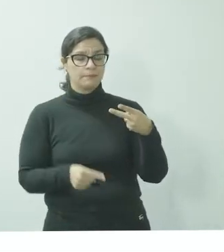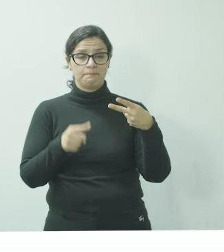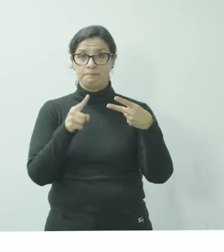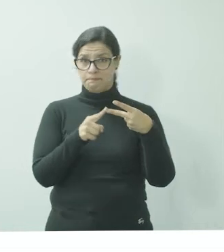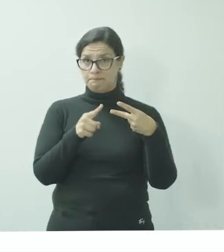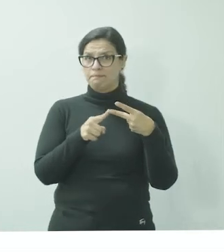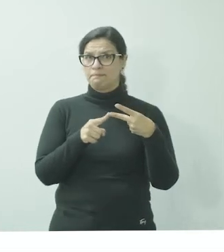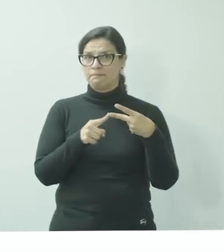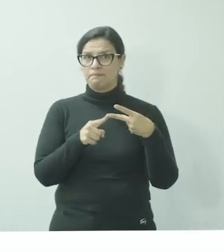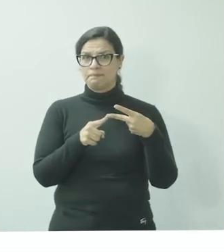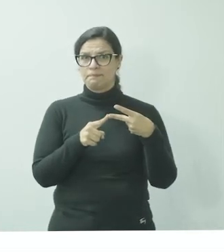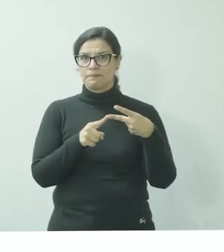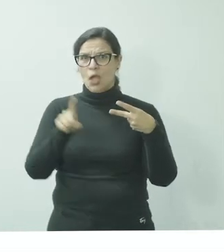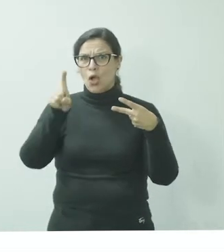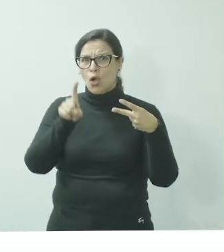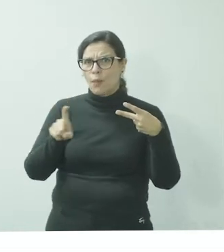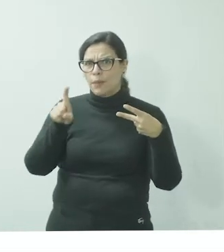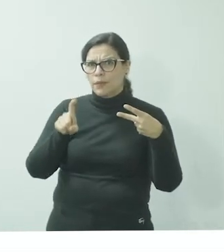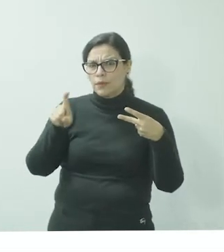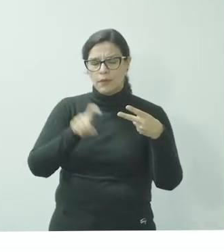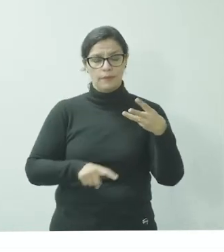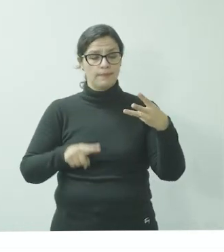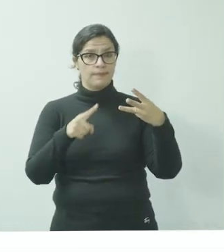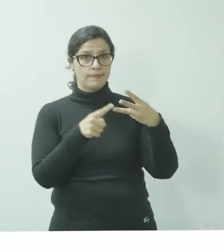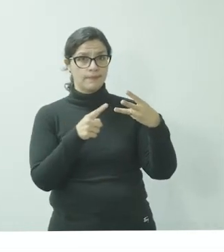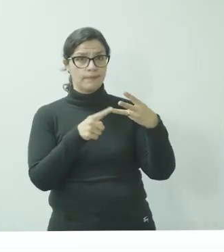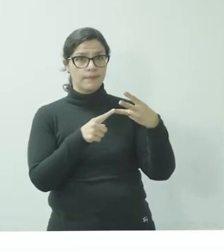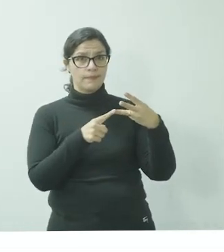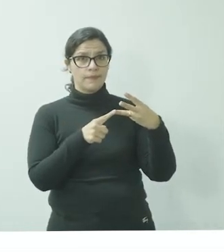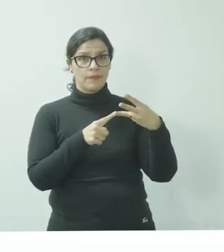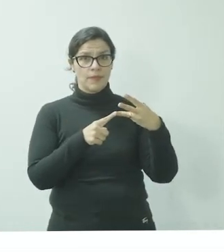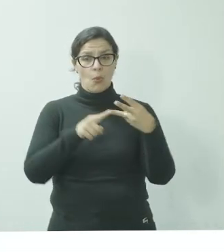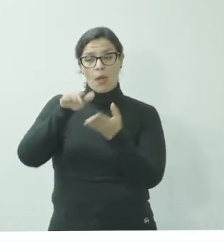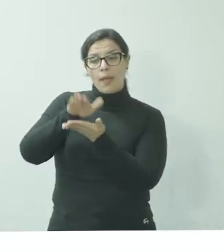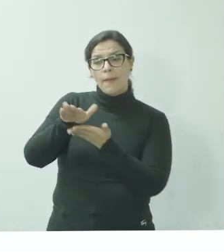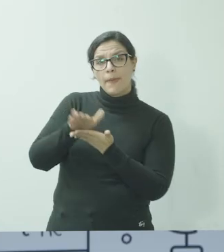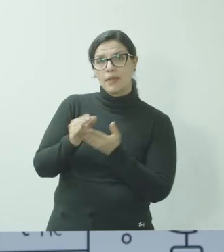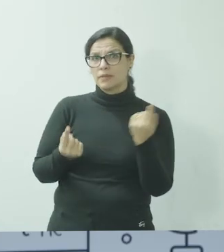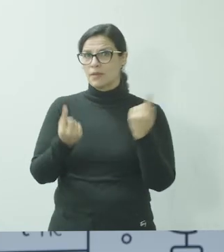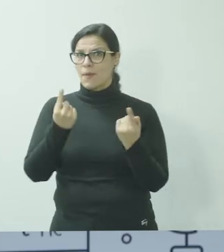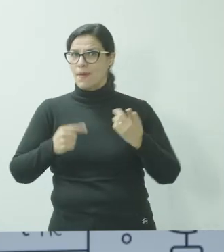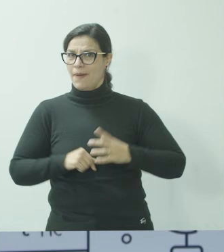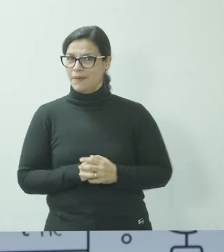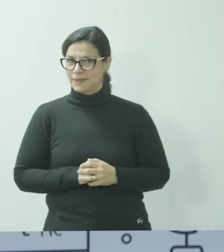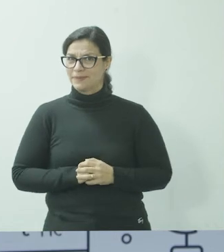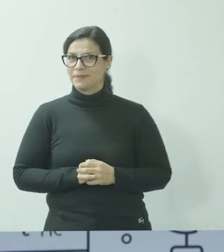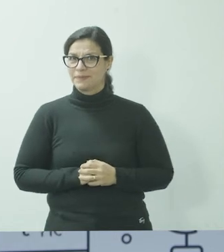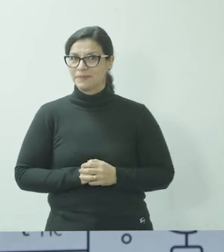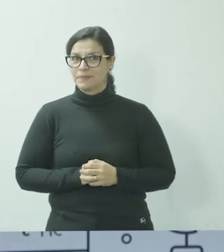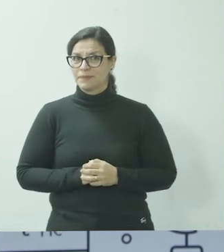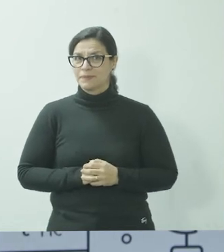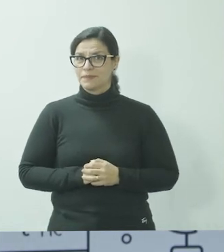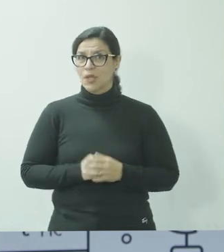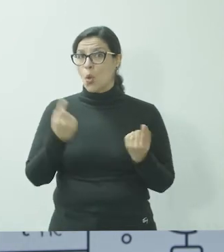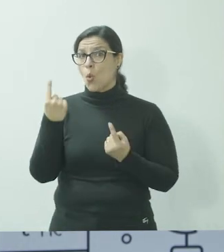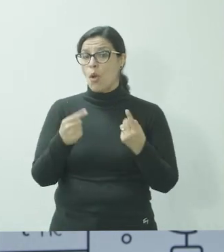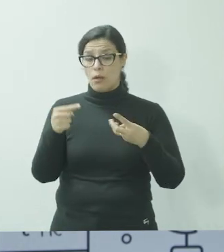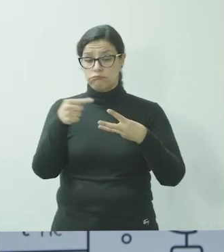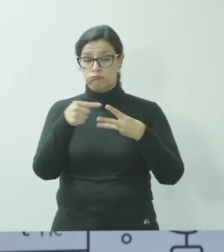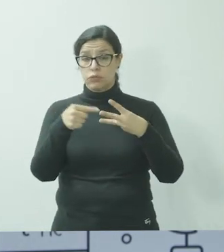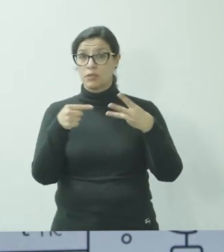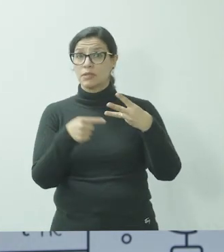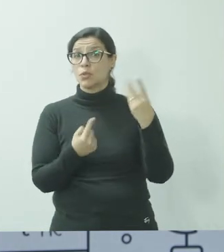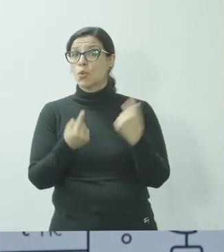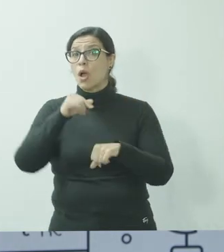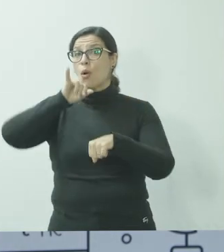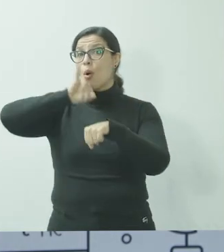telefone computador ou imprensa qual desses três